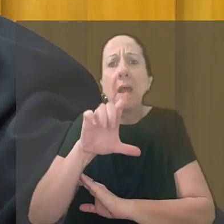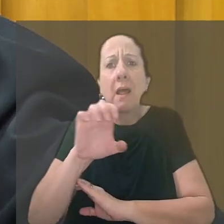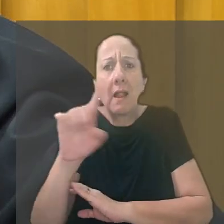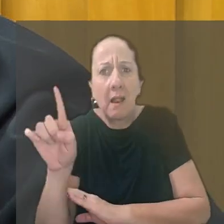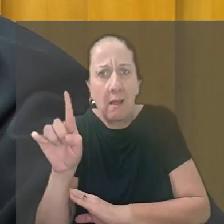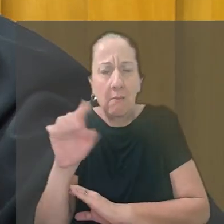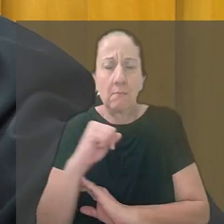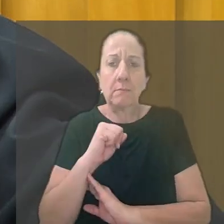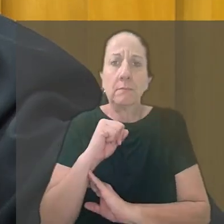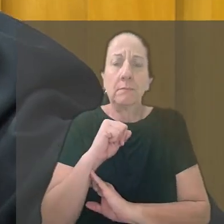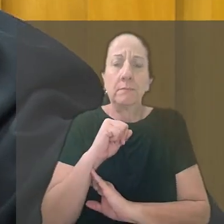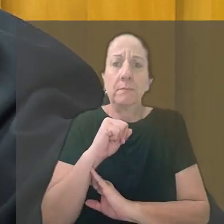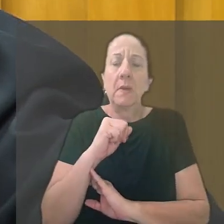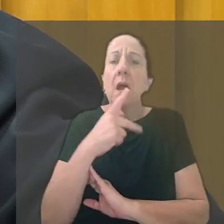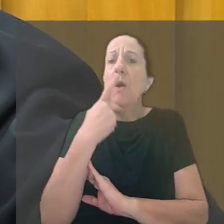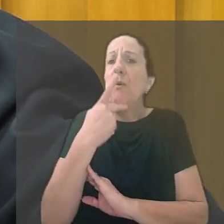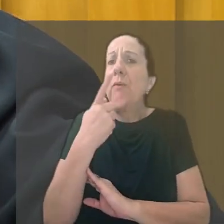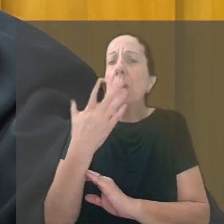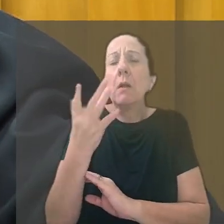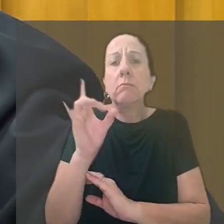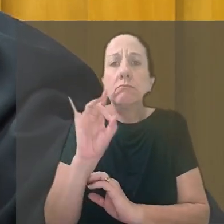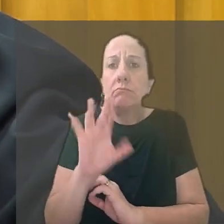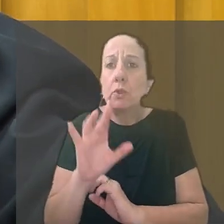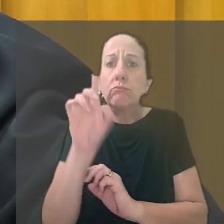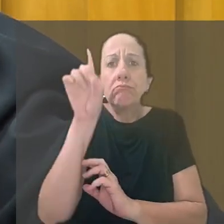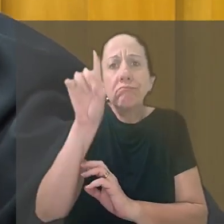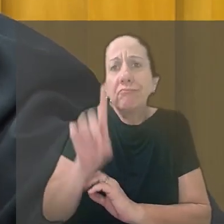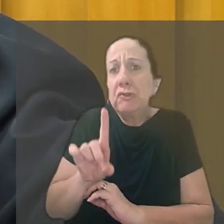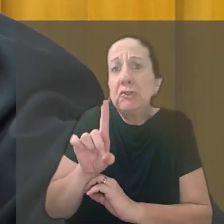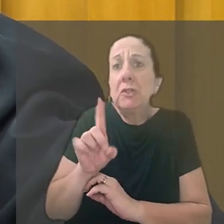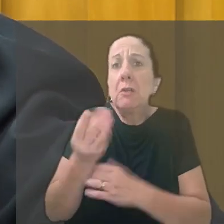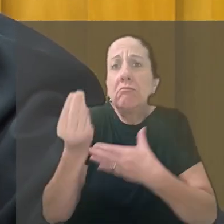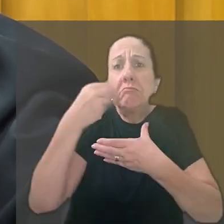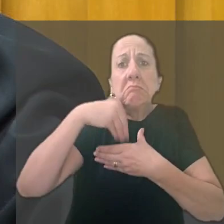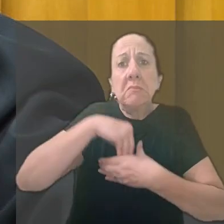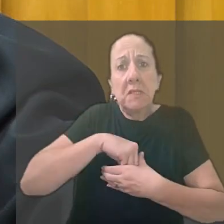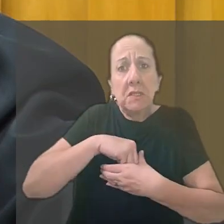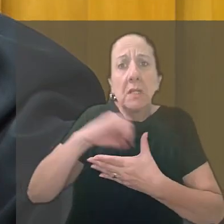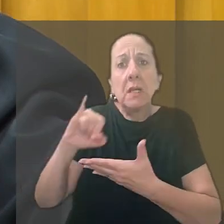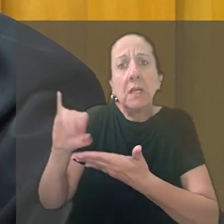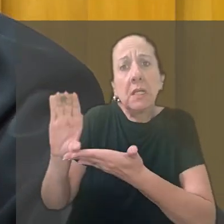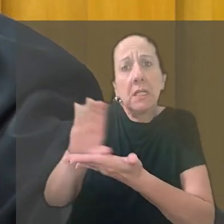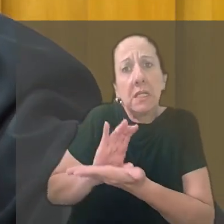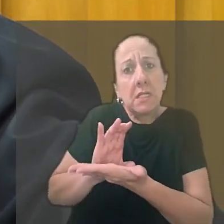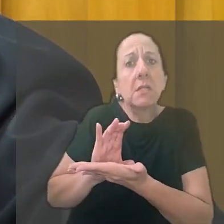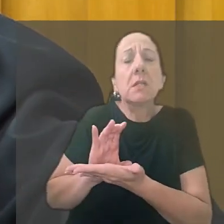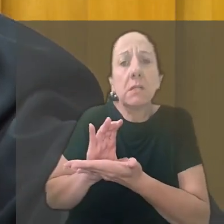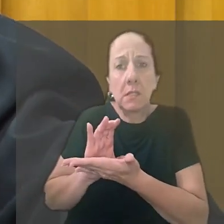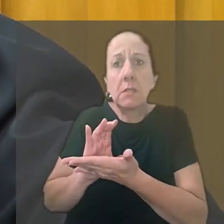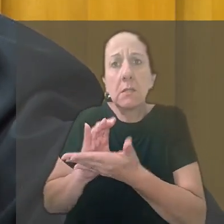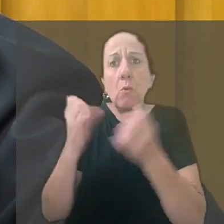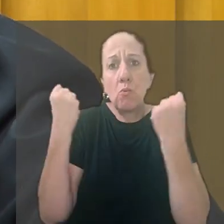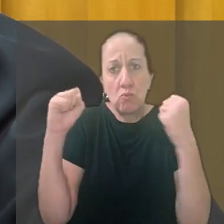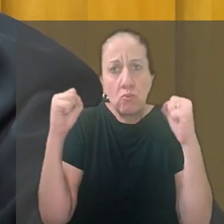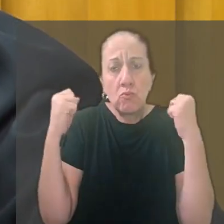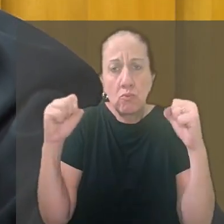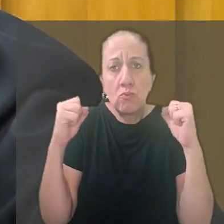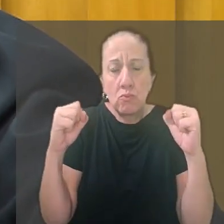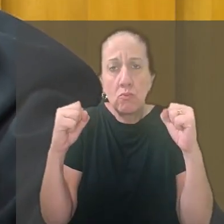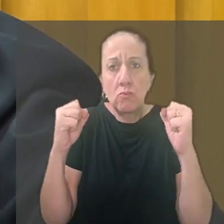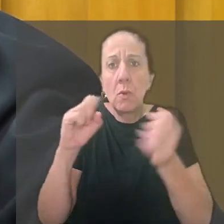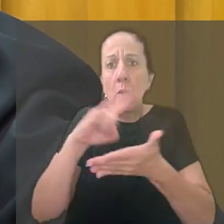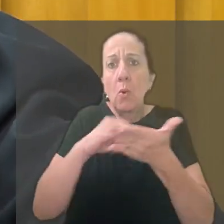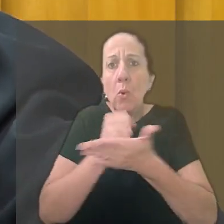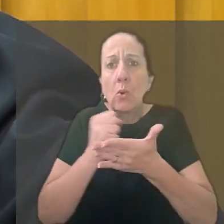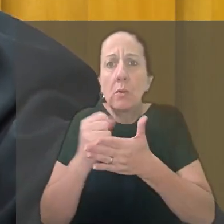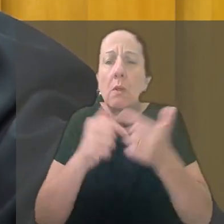tema mais interessante, diga respeito ao direito subjetivo à indenização compensatória desportiva, porque o